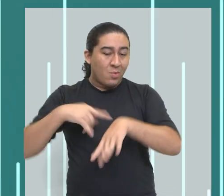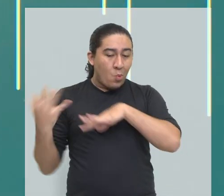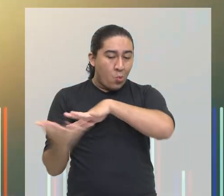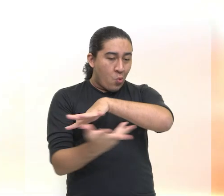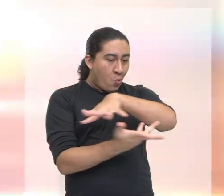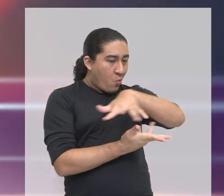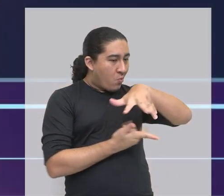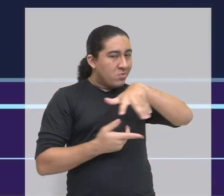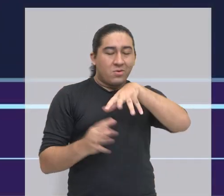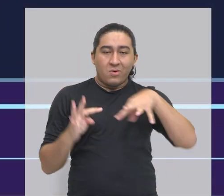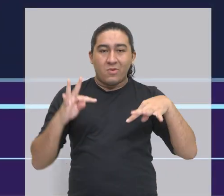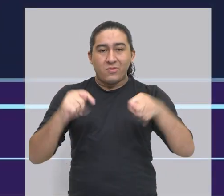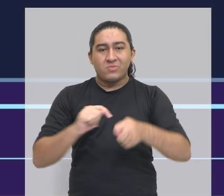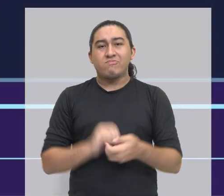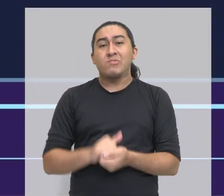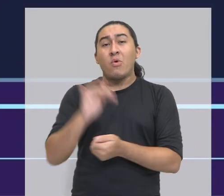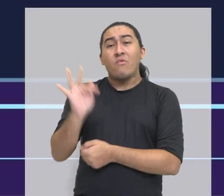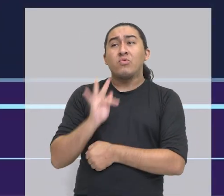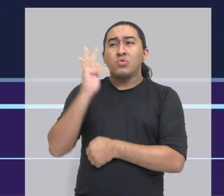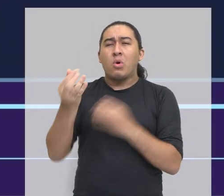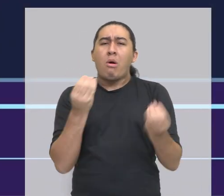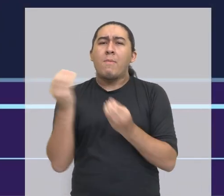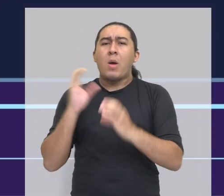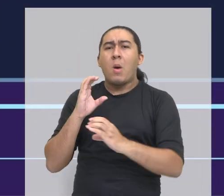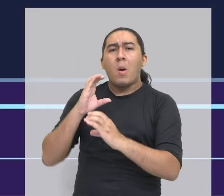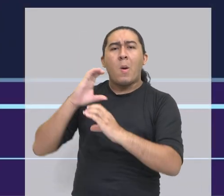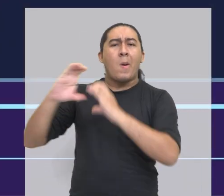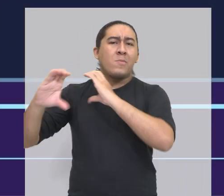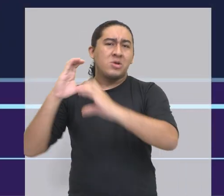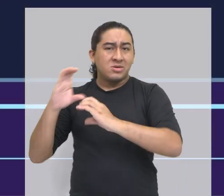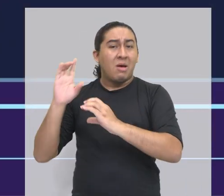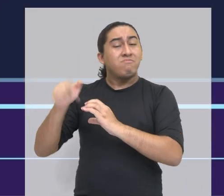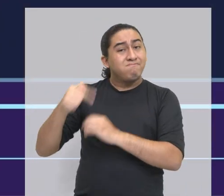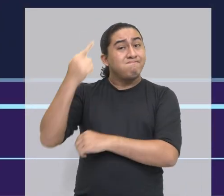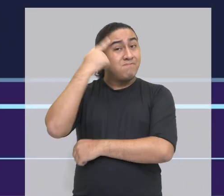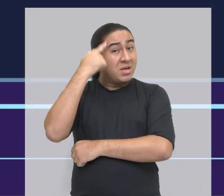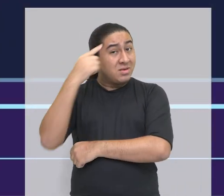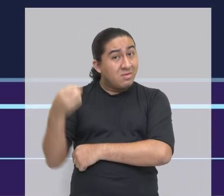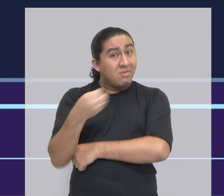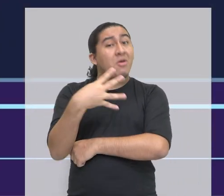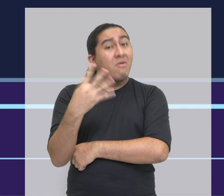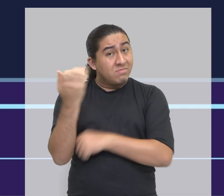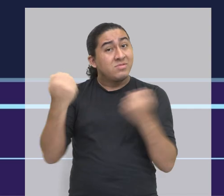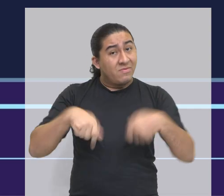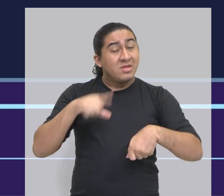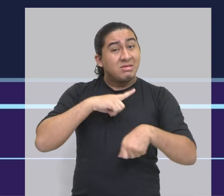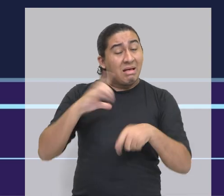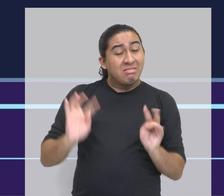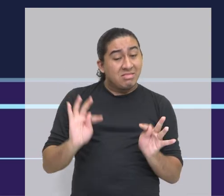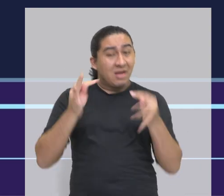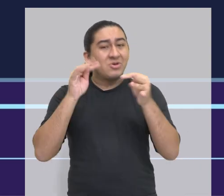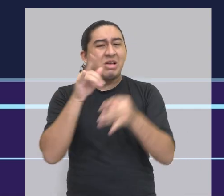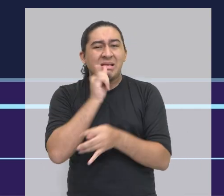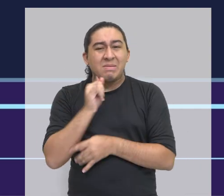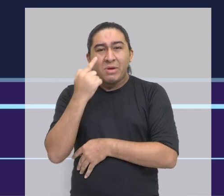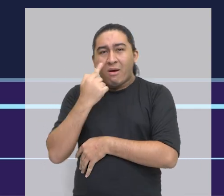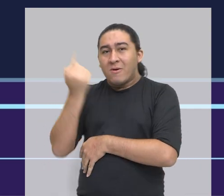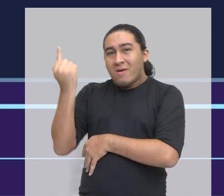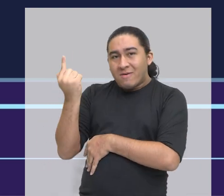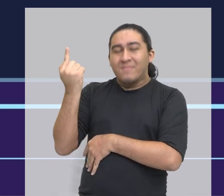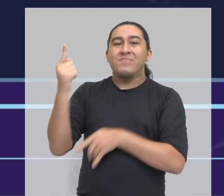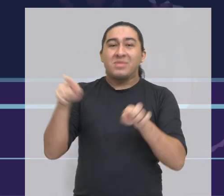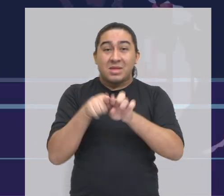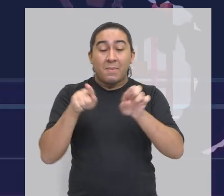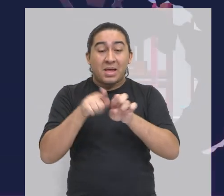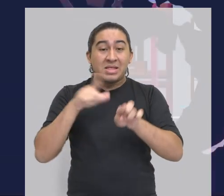mundo. O futuro da comunicação promete ser ainda mais inovador, com tecnologias como hologramas, realidade